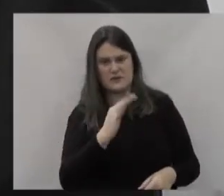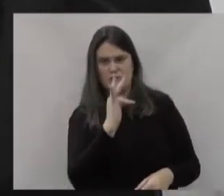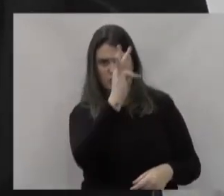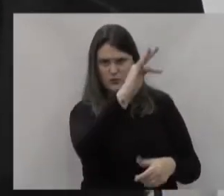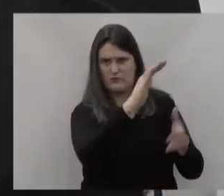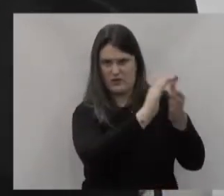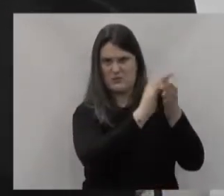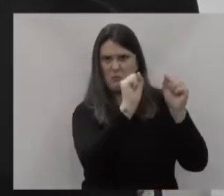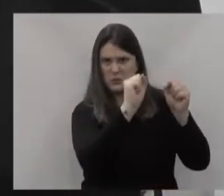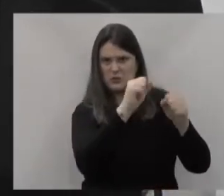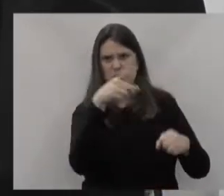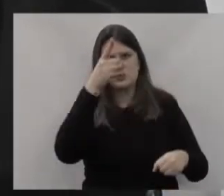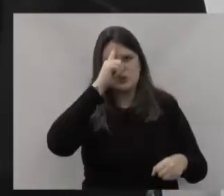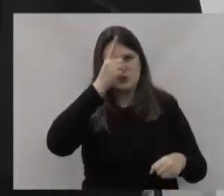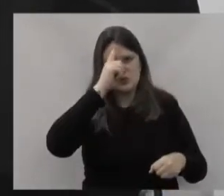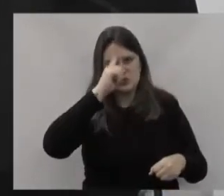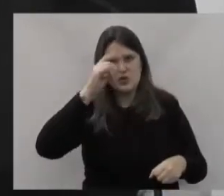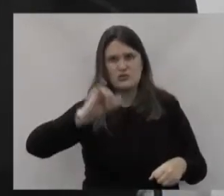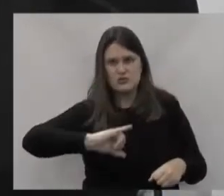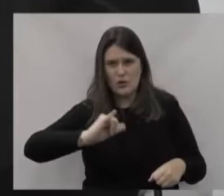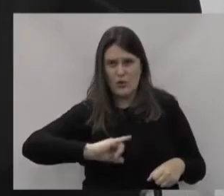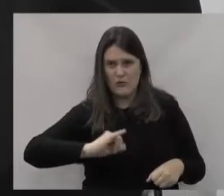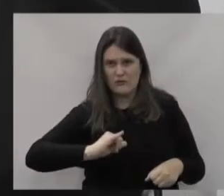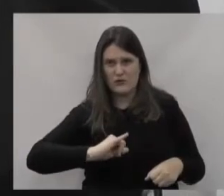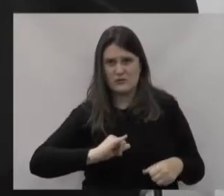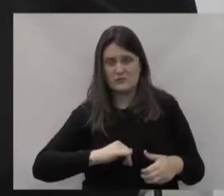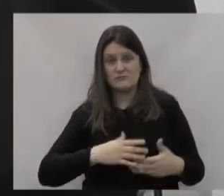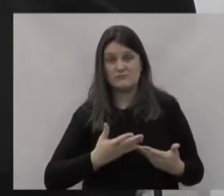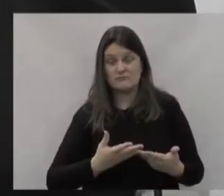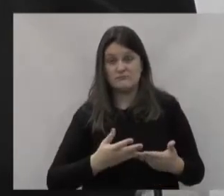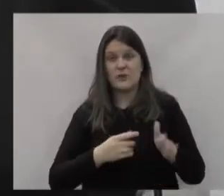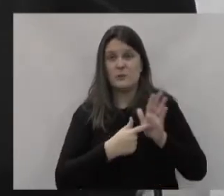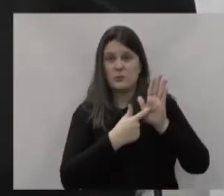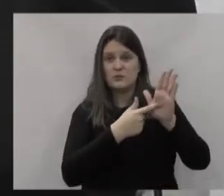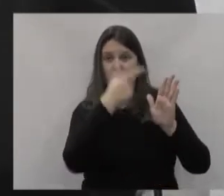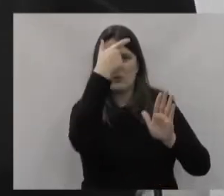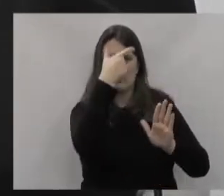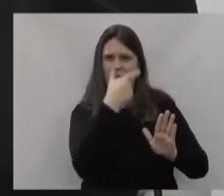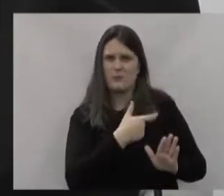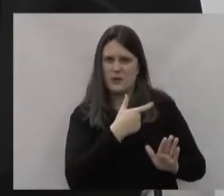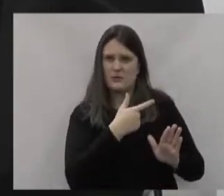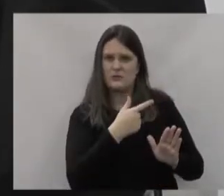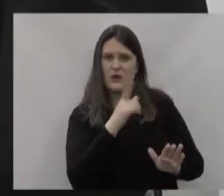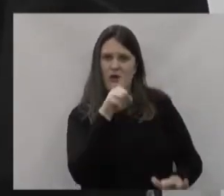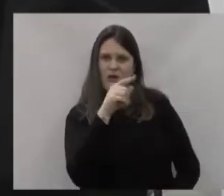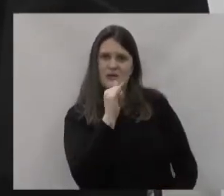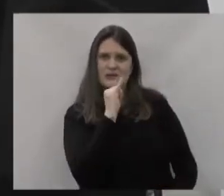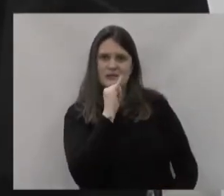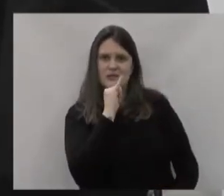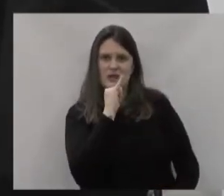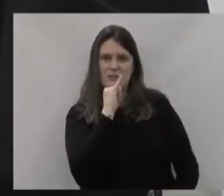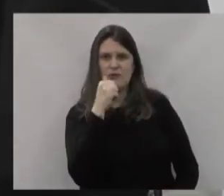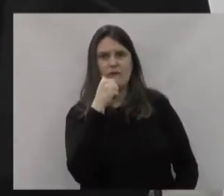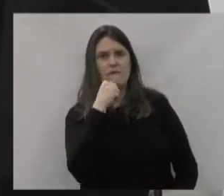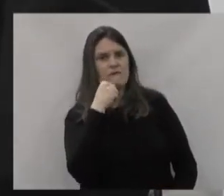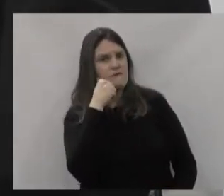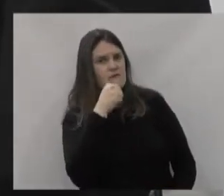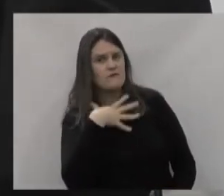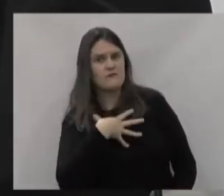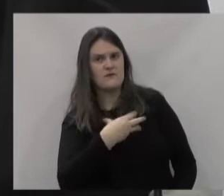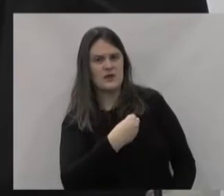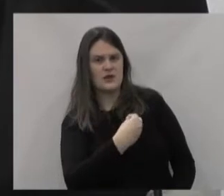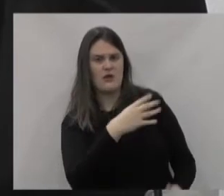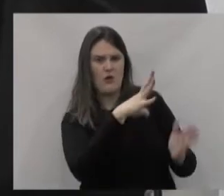problema. O dia que eu falei isso para ela, falei para ela o comportamento que ela dava, o comportamento que ela ensinava a filha dela,